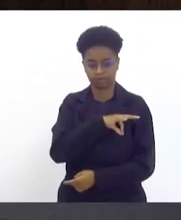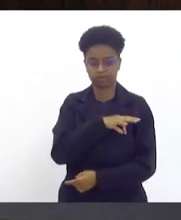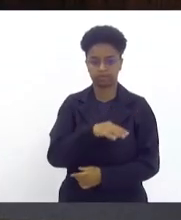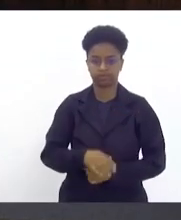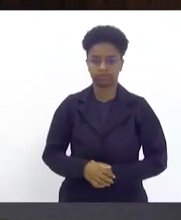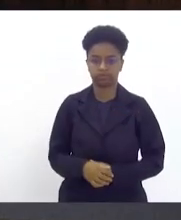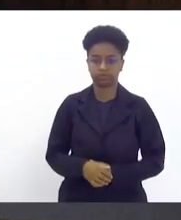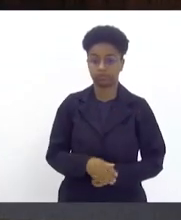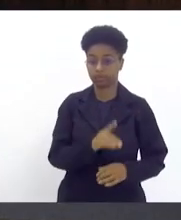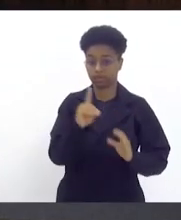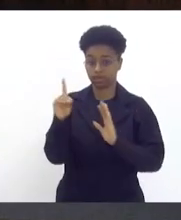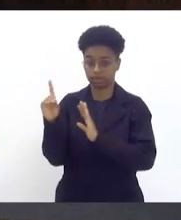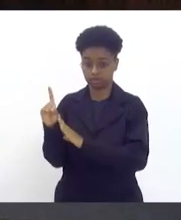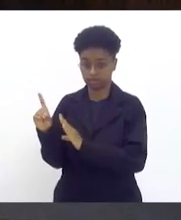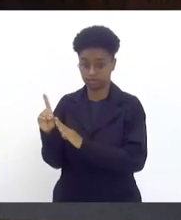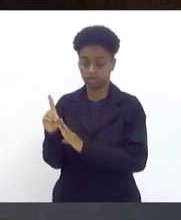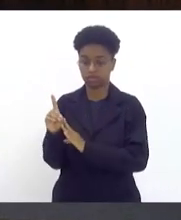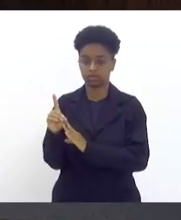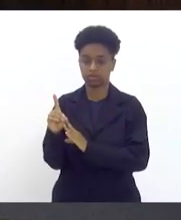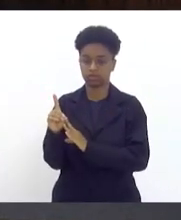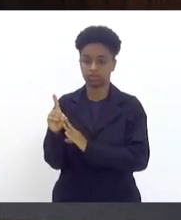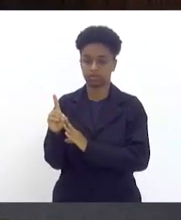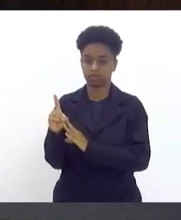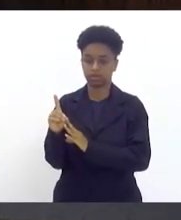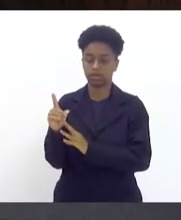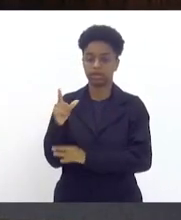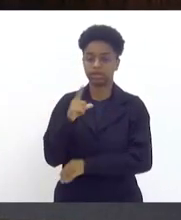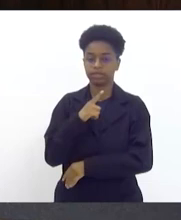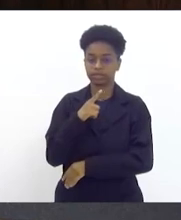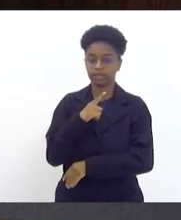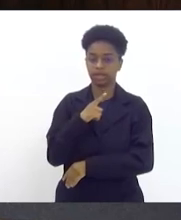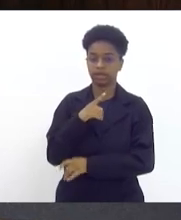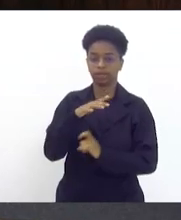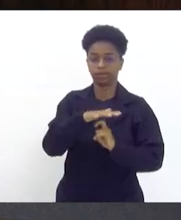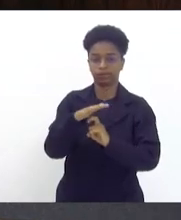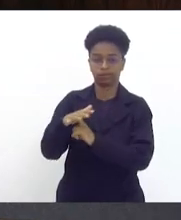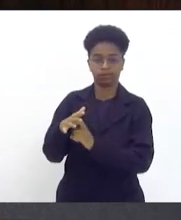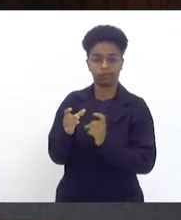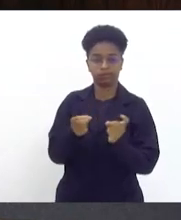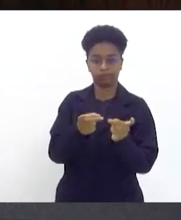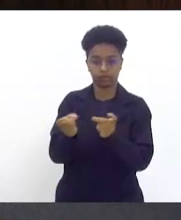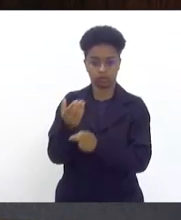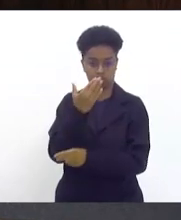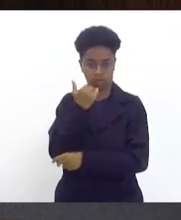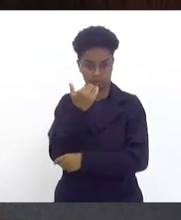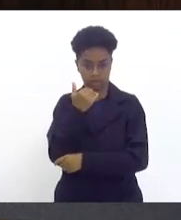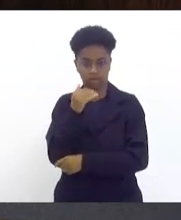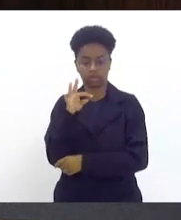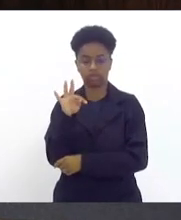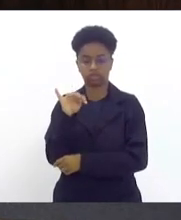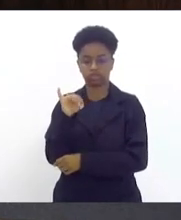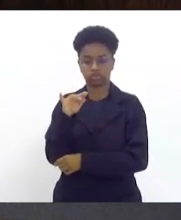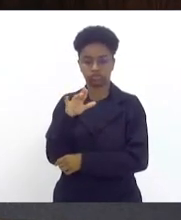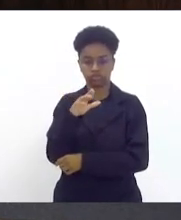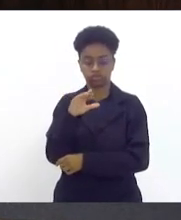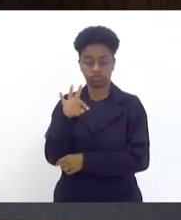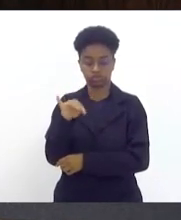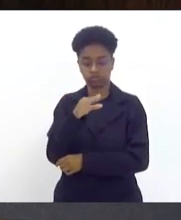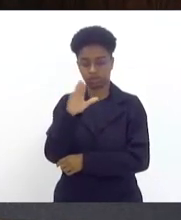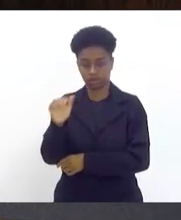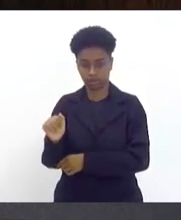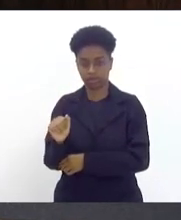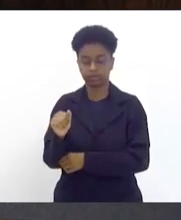do lado direito a gente passa a ter um food Park da Tijuca aumentando ainda a capacidade